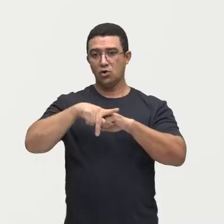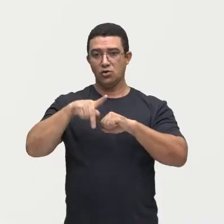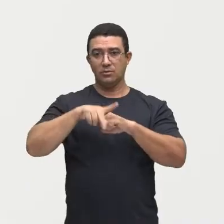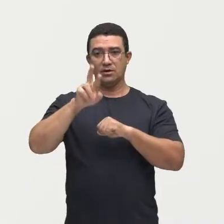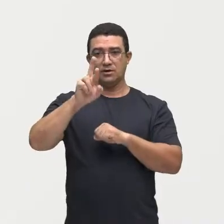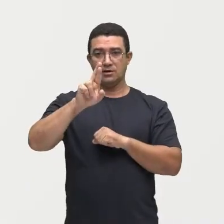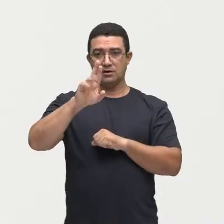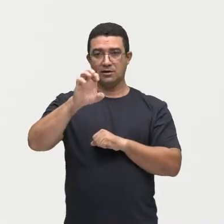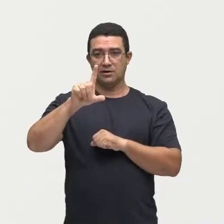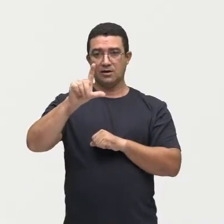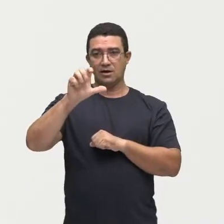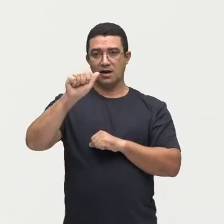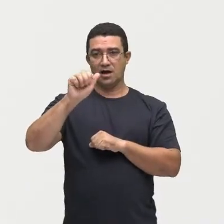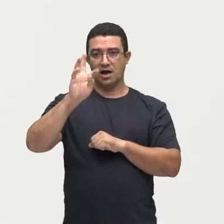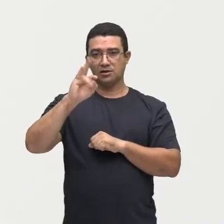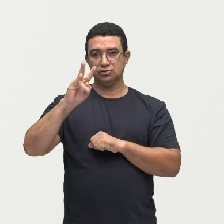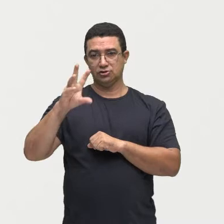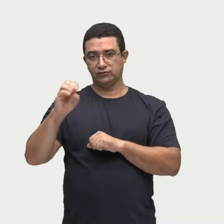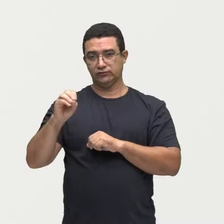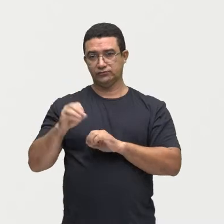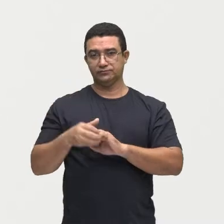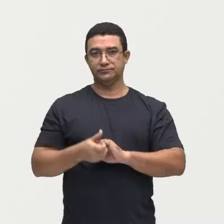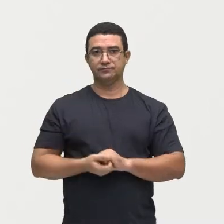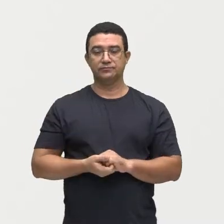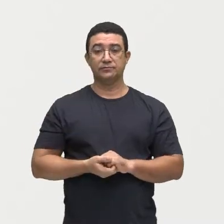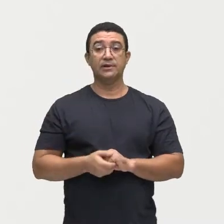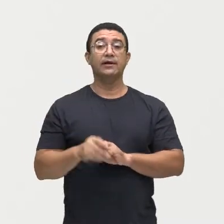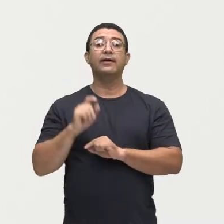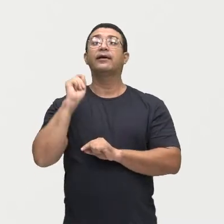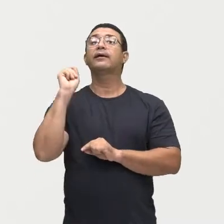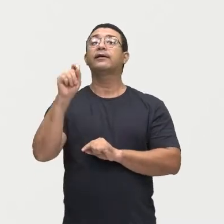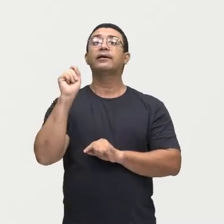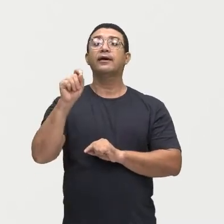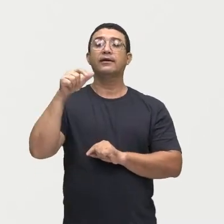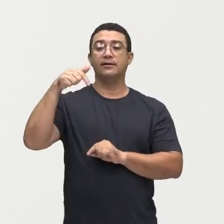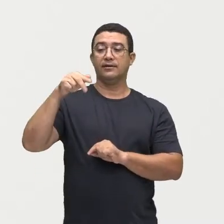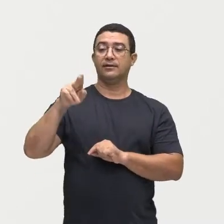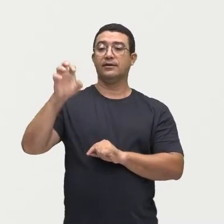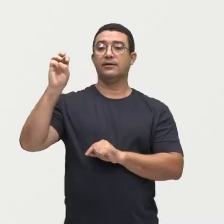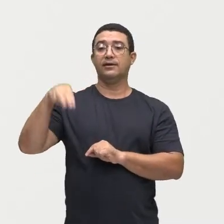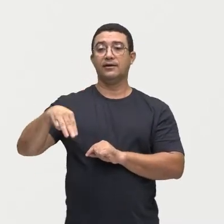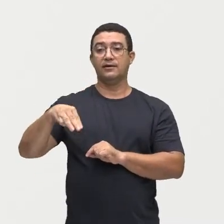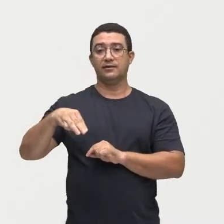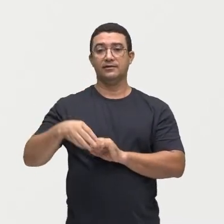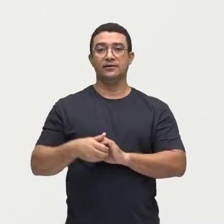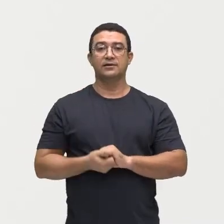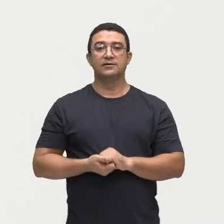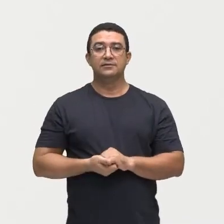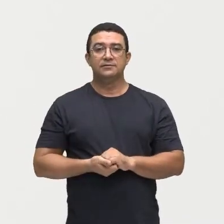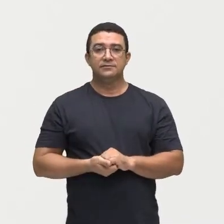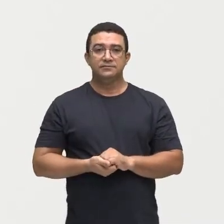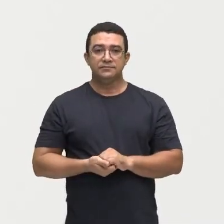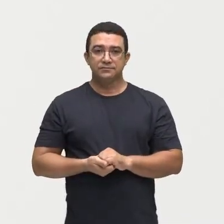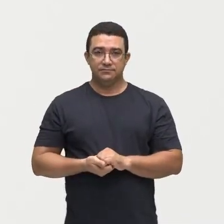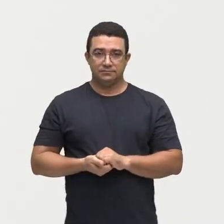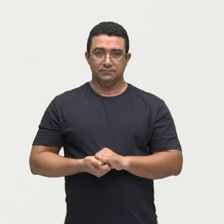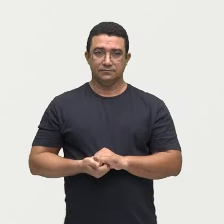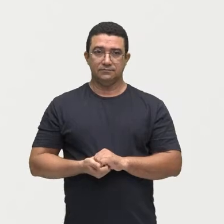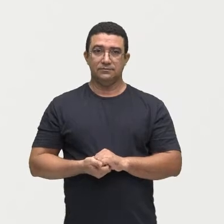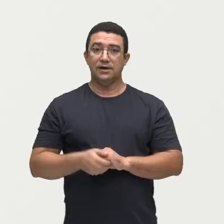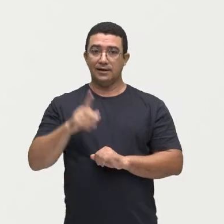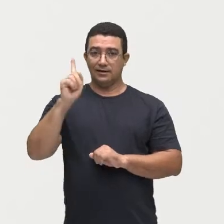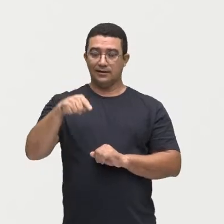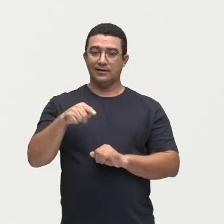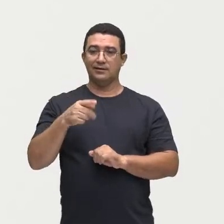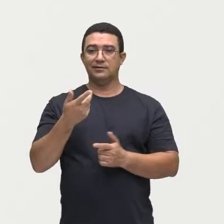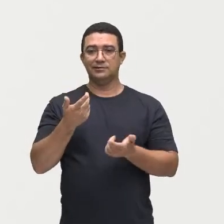vamos lá para o quem, que também é um pronome relativo. Ele refere-se às pessoas ou coisas